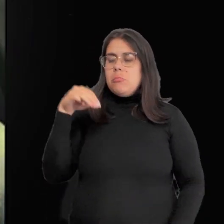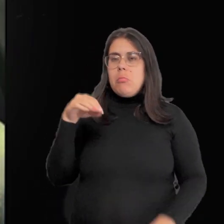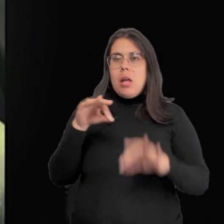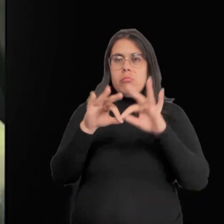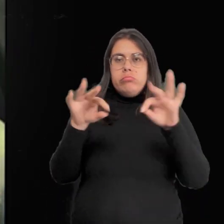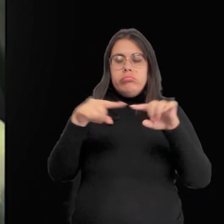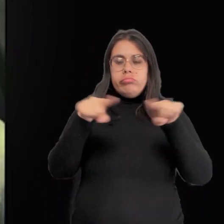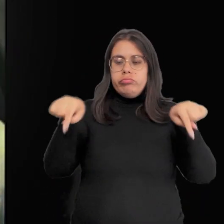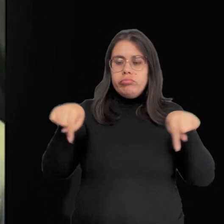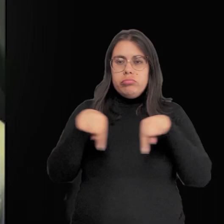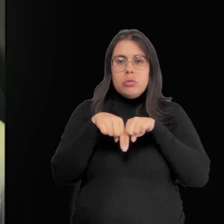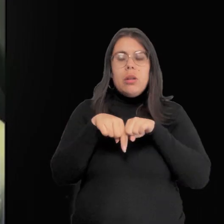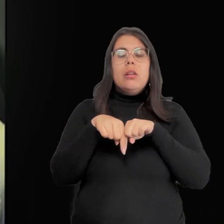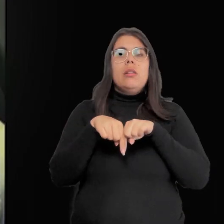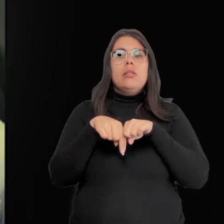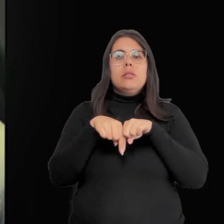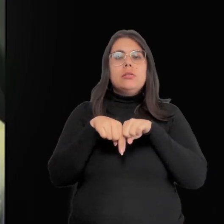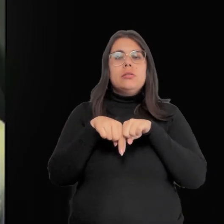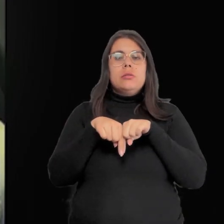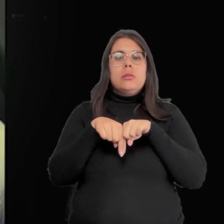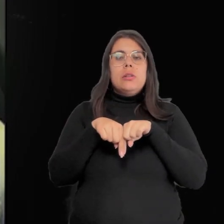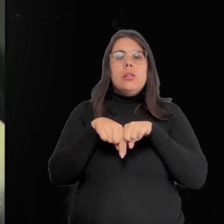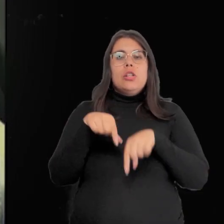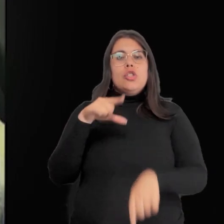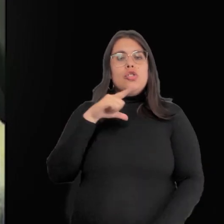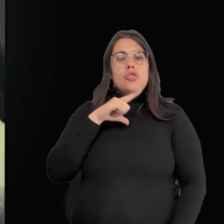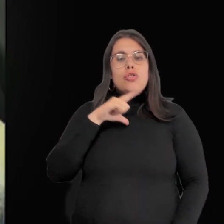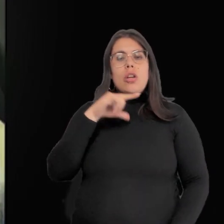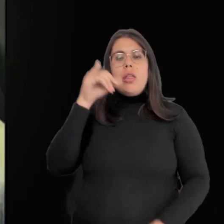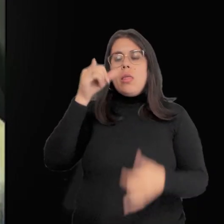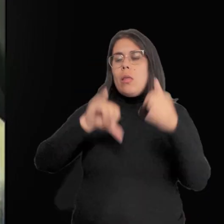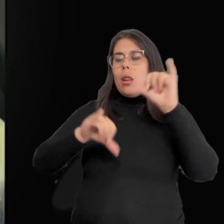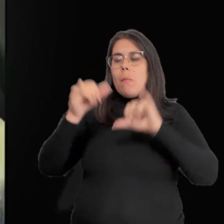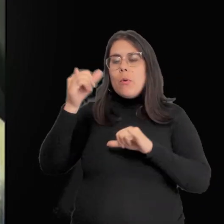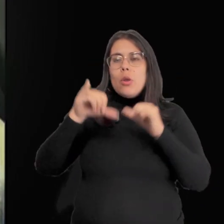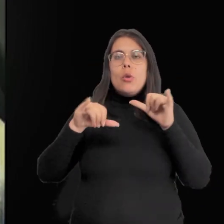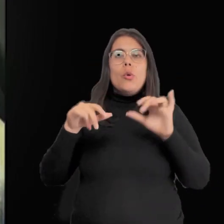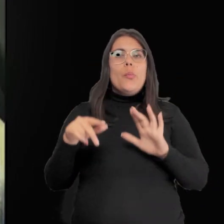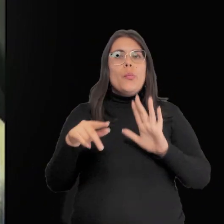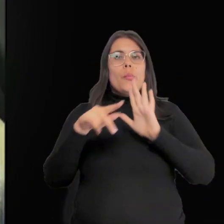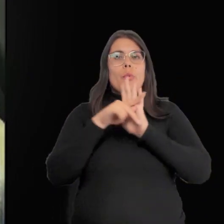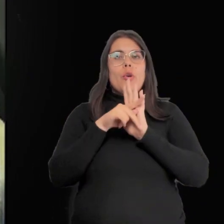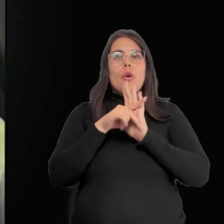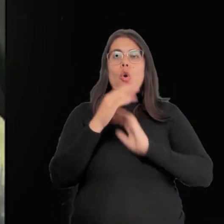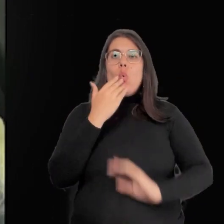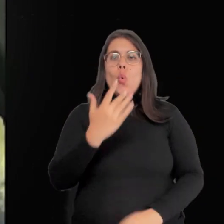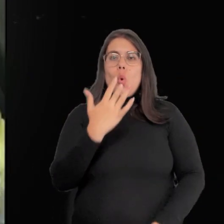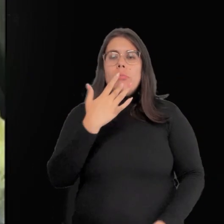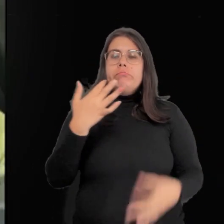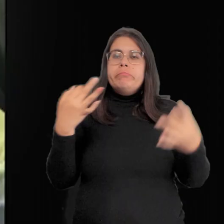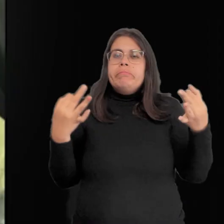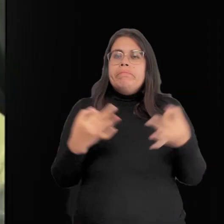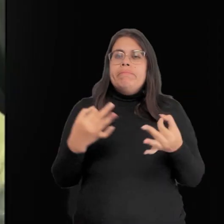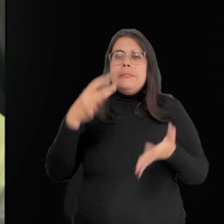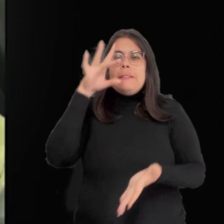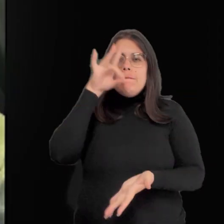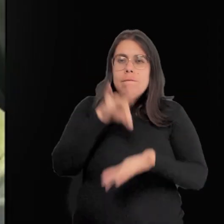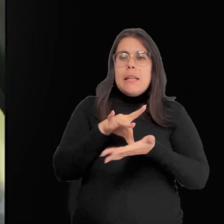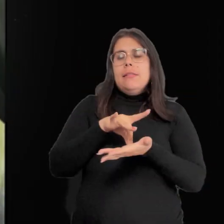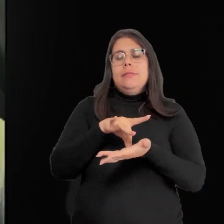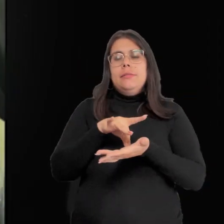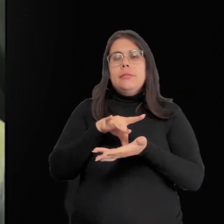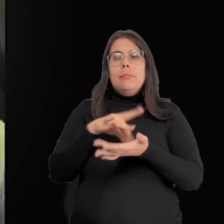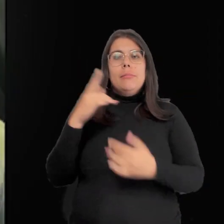metros quadrados. E uma das coisas mais interessantes é que eles tinham um laboratório em que eles produziam a cor exata que